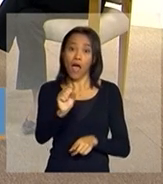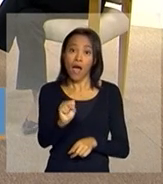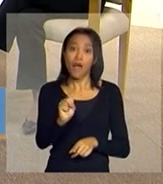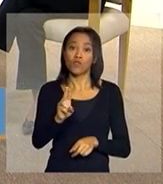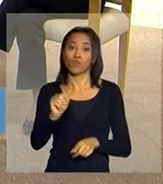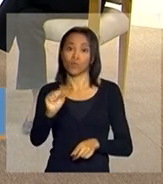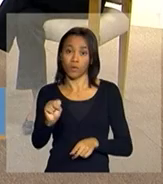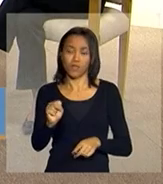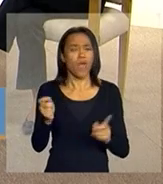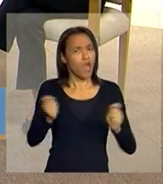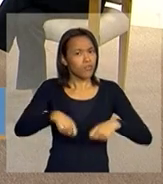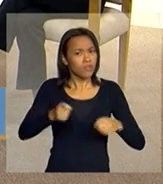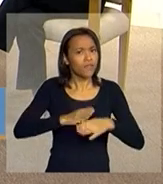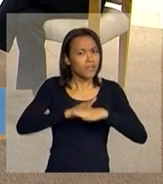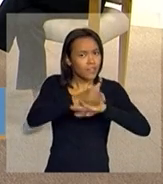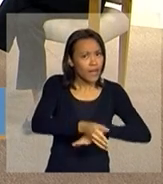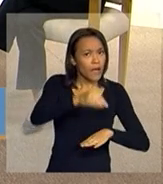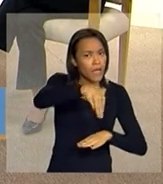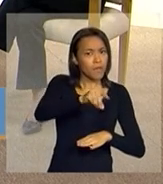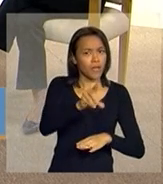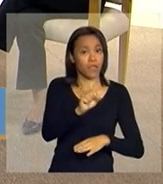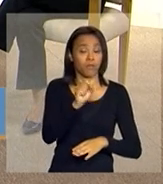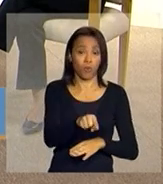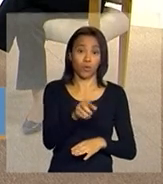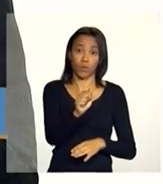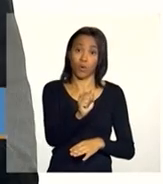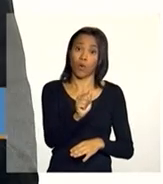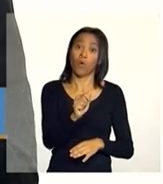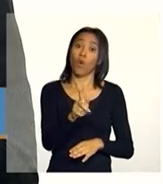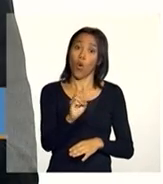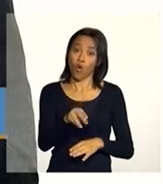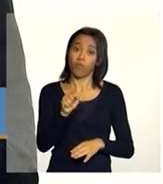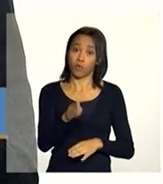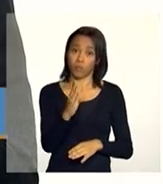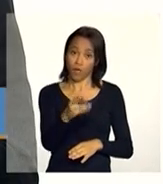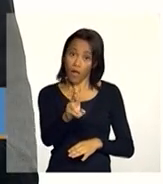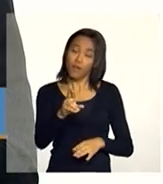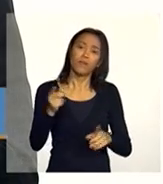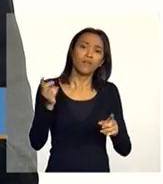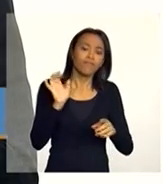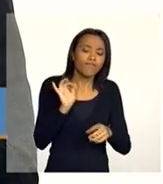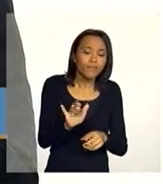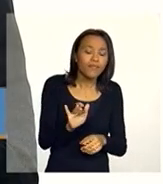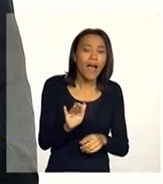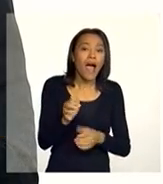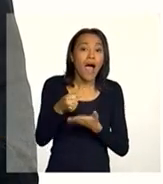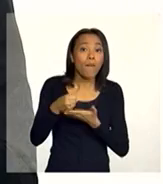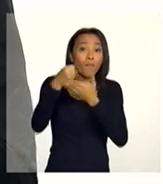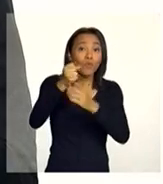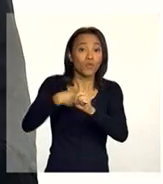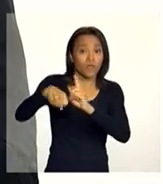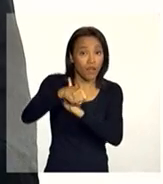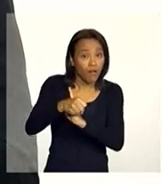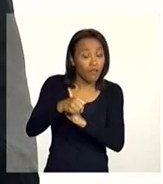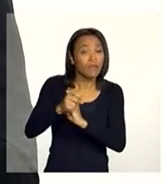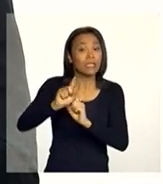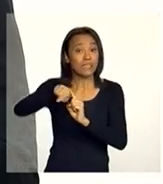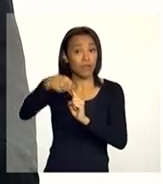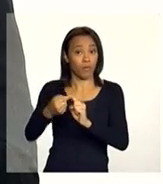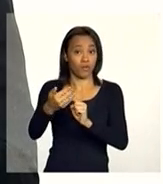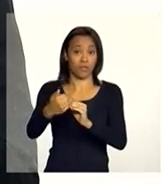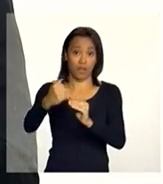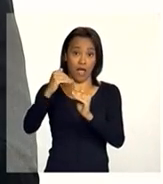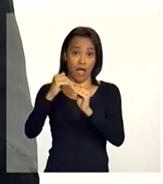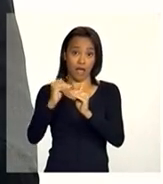possível acessar o site do MDS mds.gov.br clicar na opção Assistência Social e acima à esquerda você